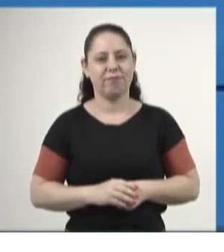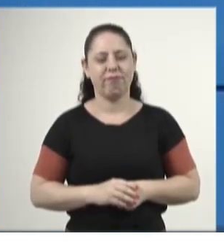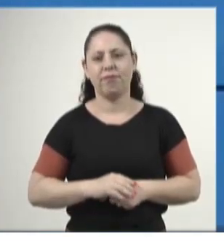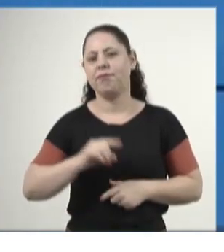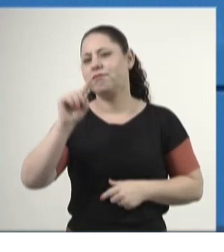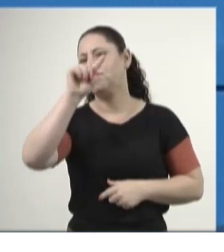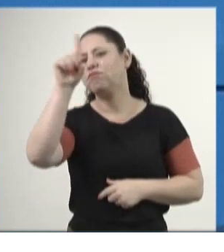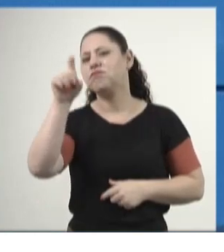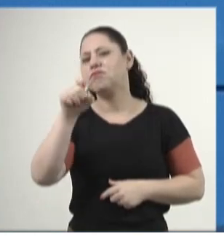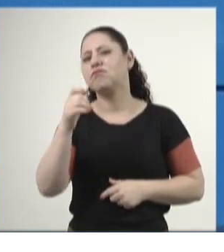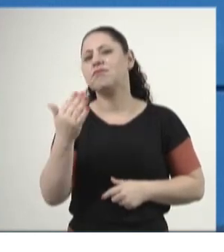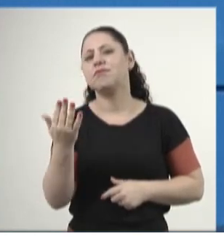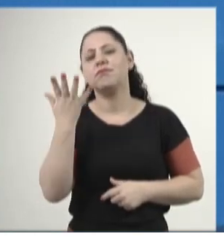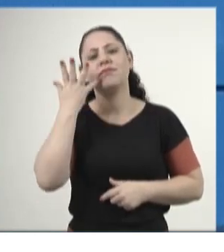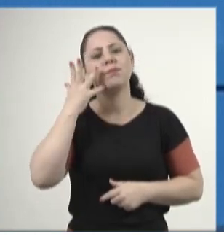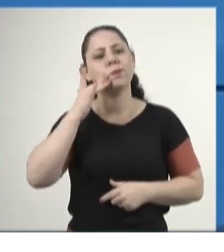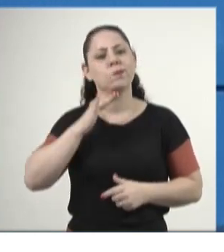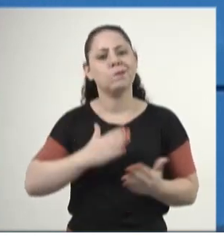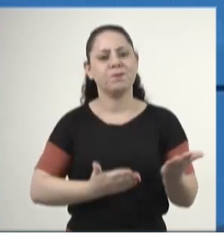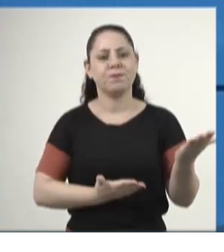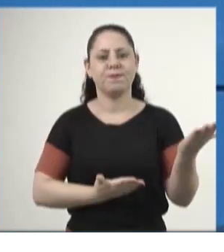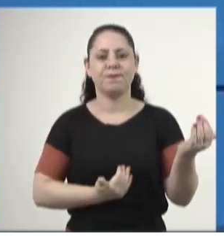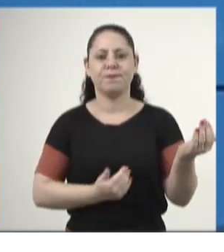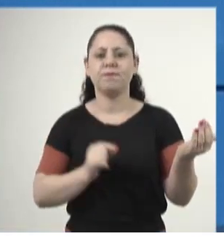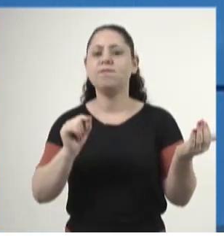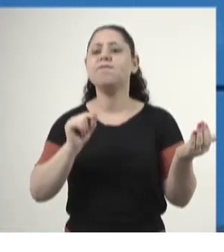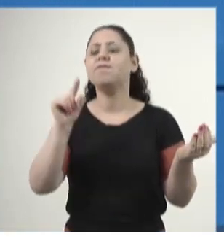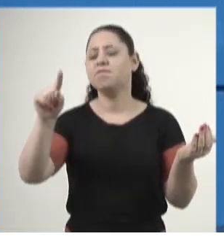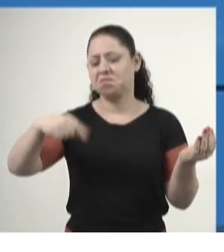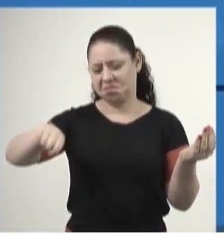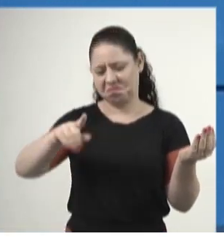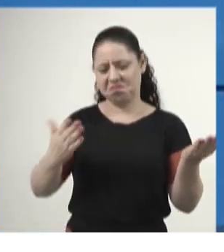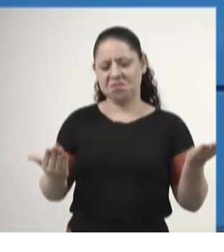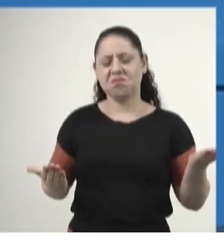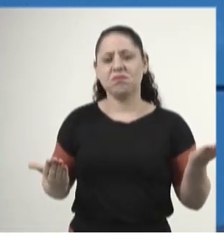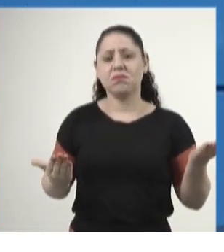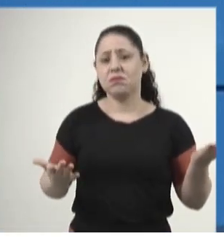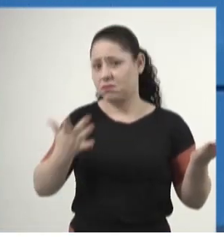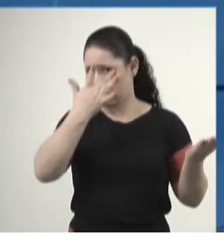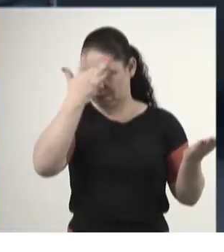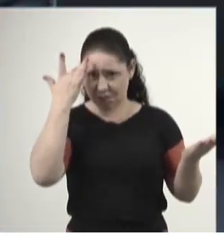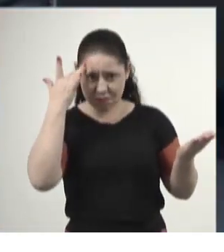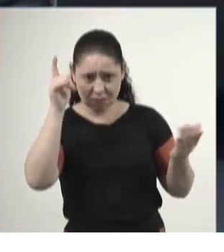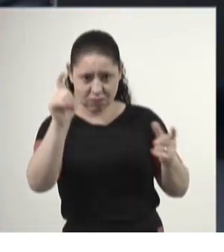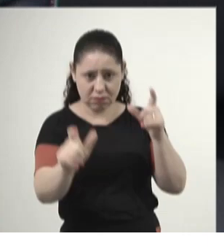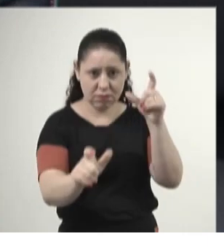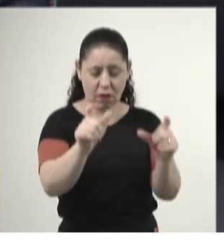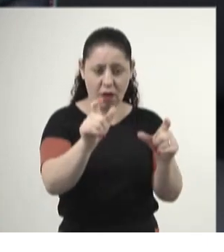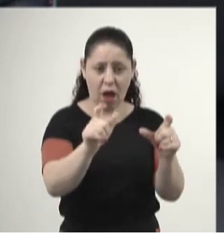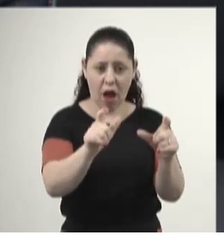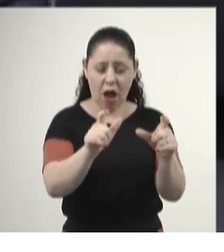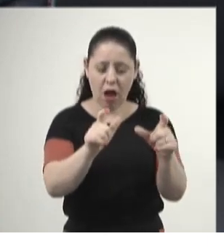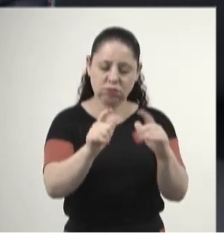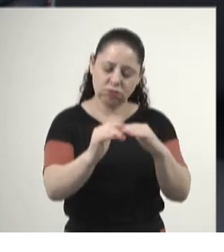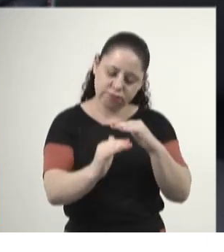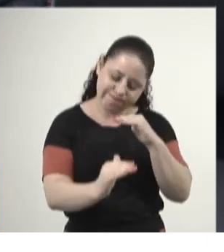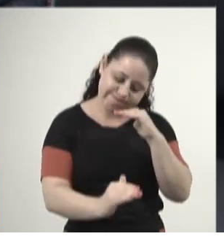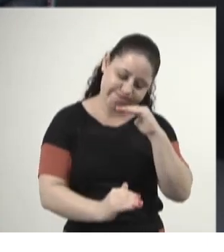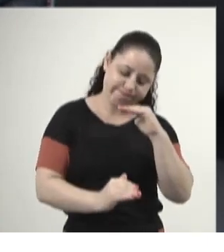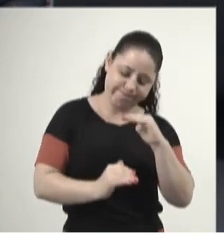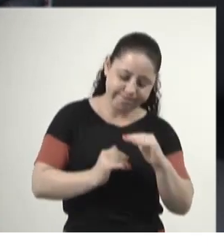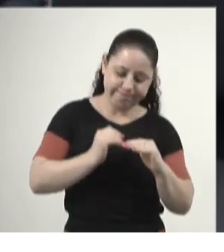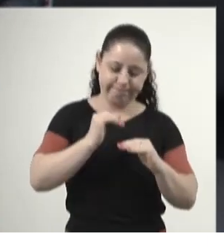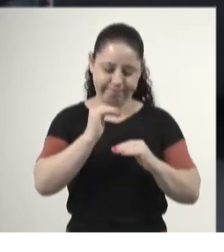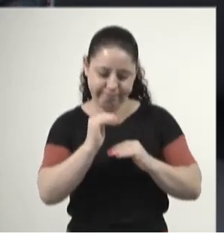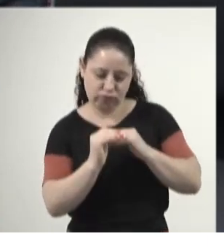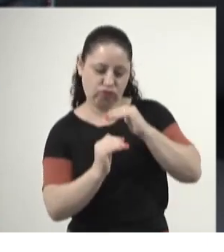A questão da criança e do adolescente, né? Quem são eles? Essas pessoas que ainda estão em formação, em processo de